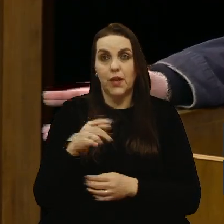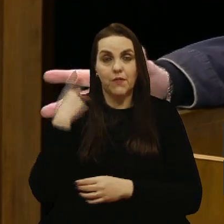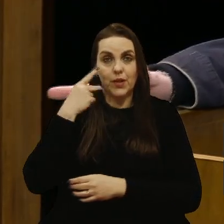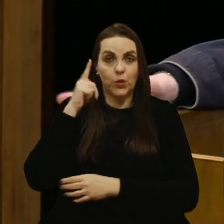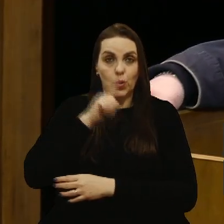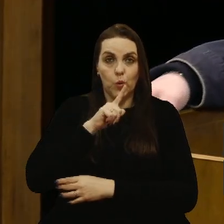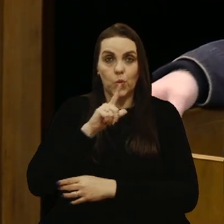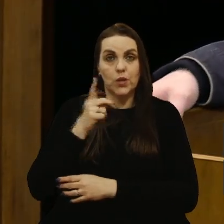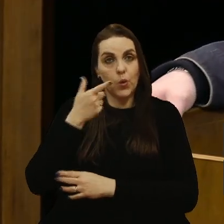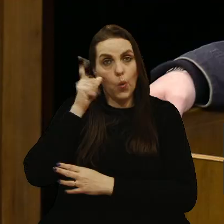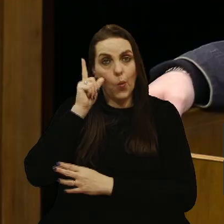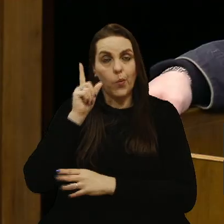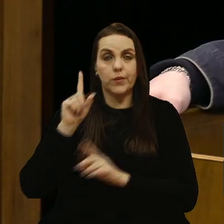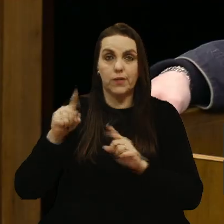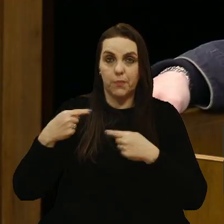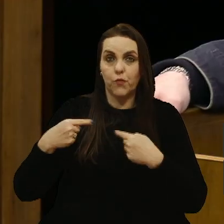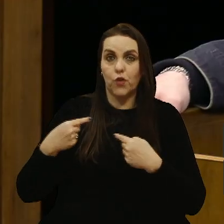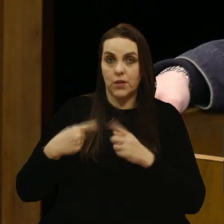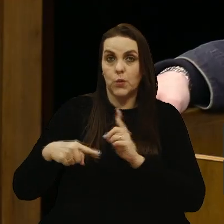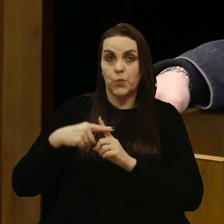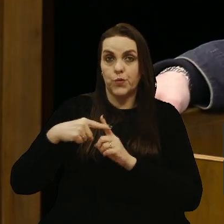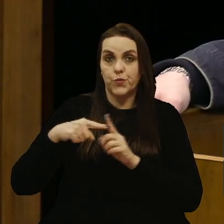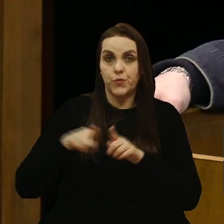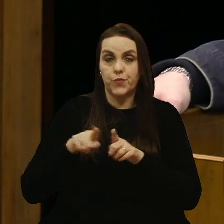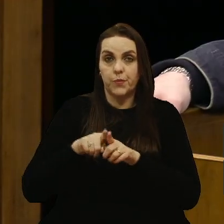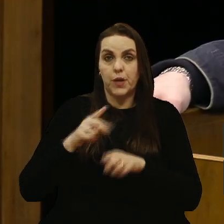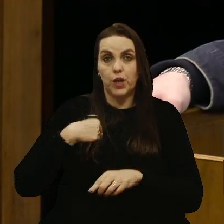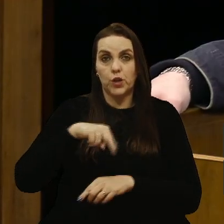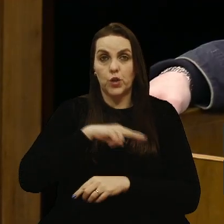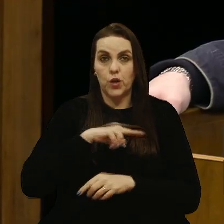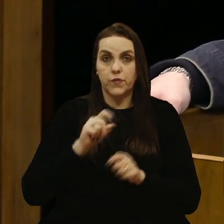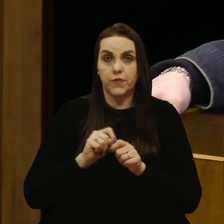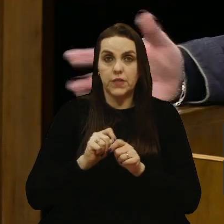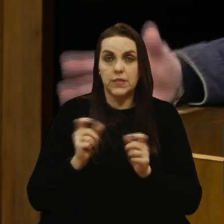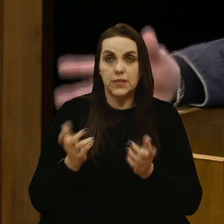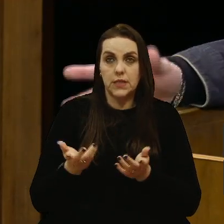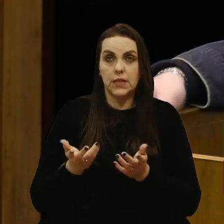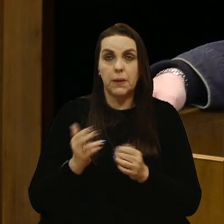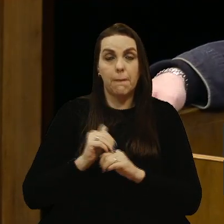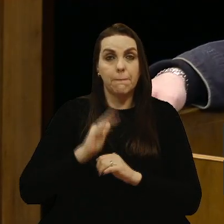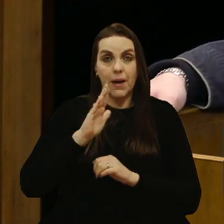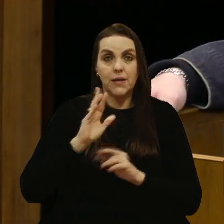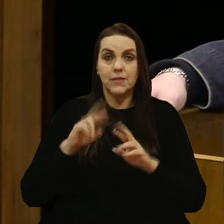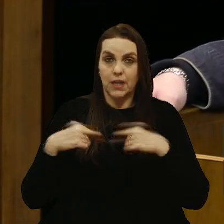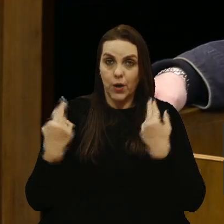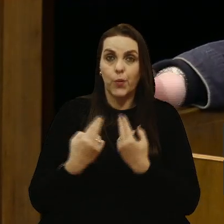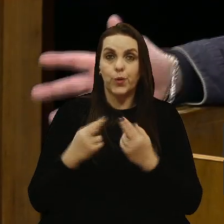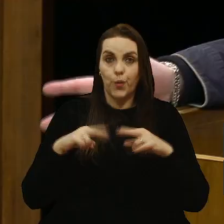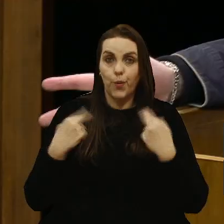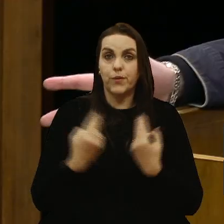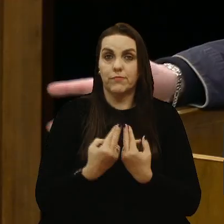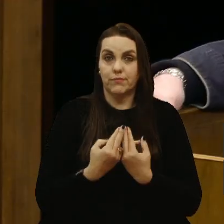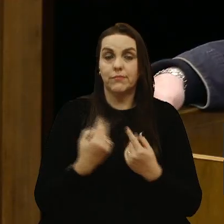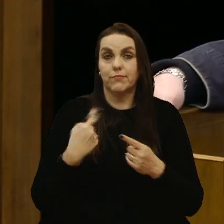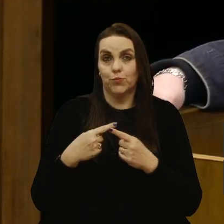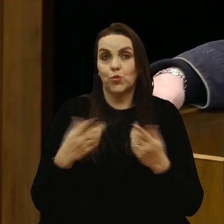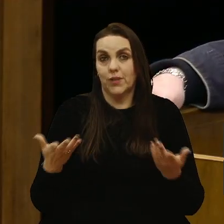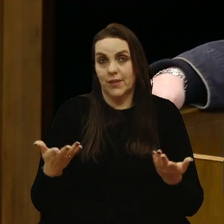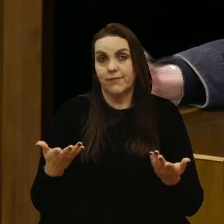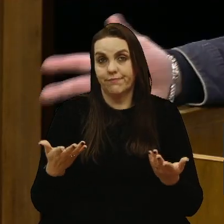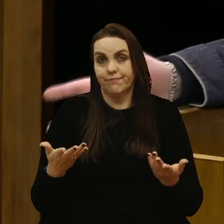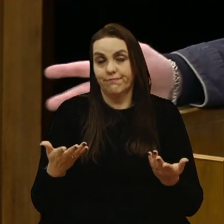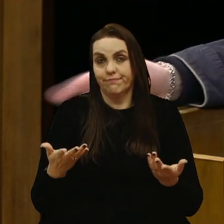nos provocou também positivamente para que a gente faça mais algumas reuniões, porque, querendo ou não querendo, ao